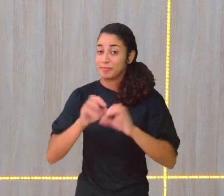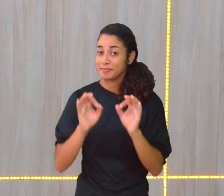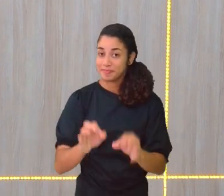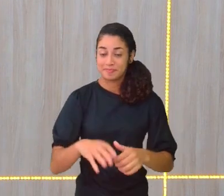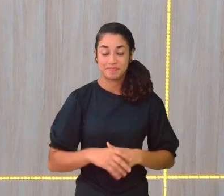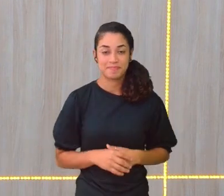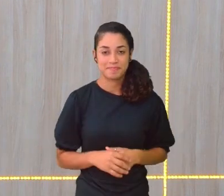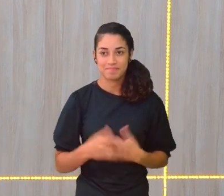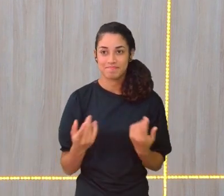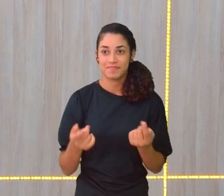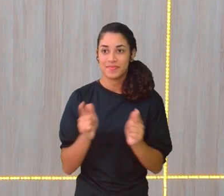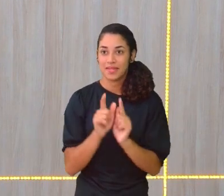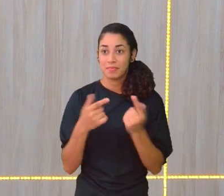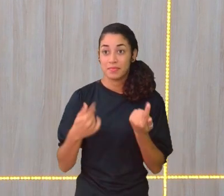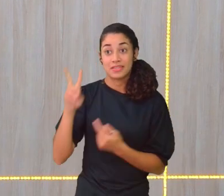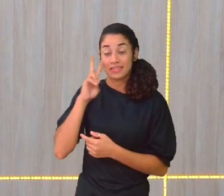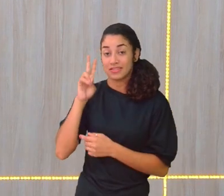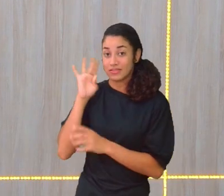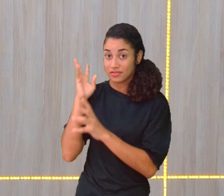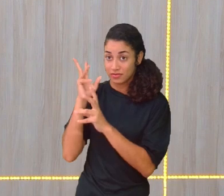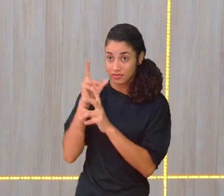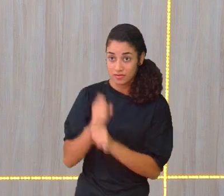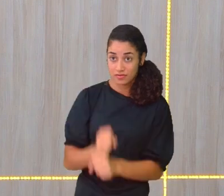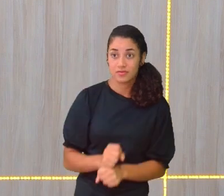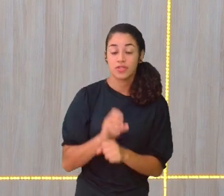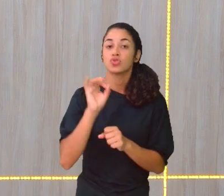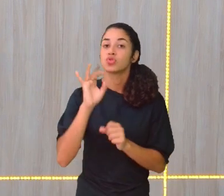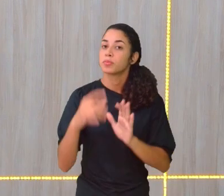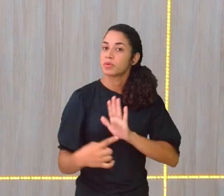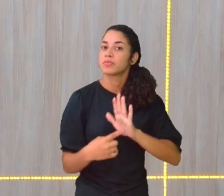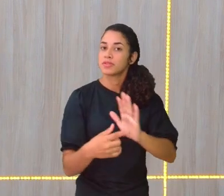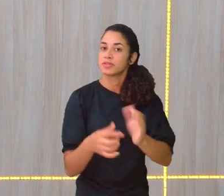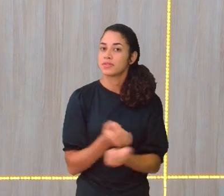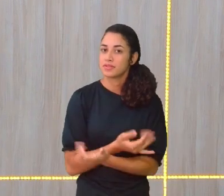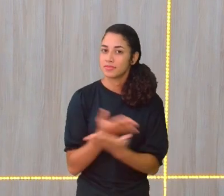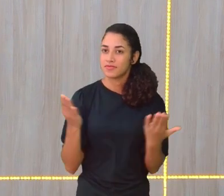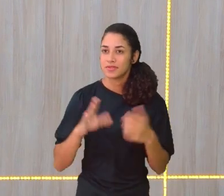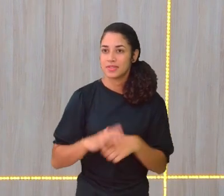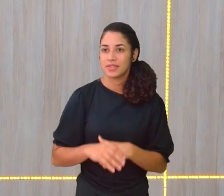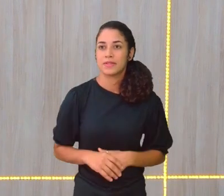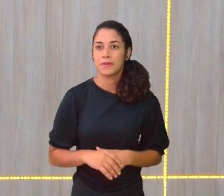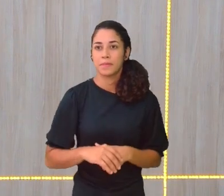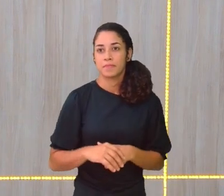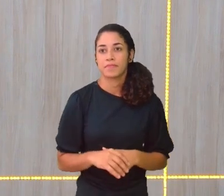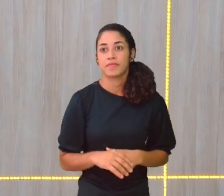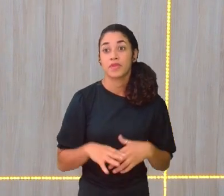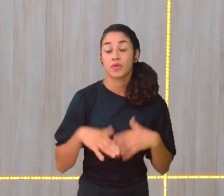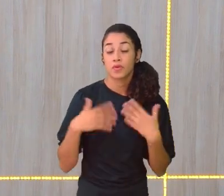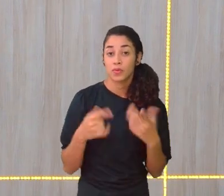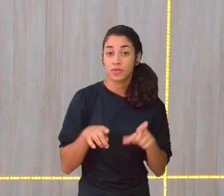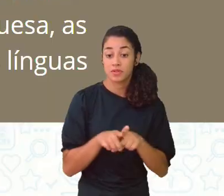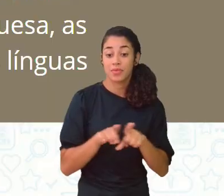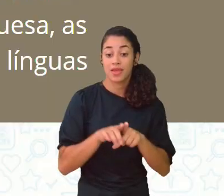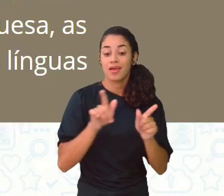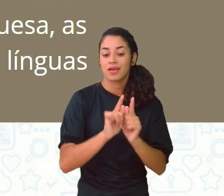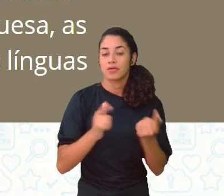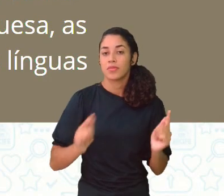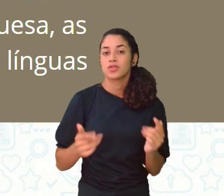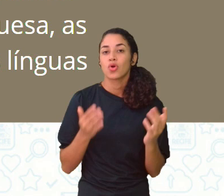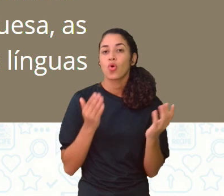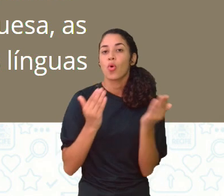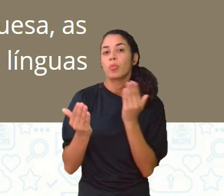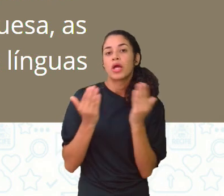essa gramática histórica eu trouxe apenas para apresentar para vocês. E eu trago a outra, não é? Que é a